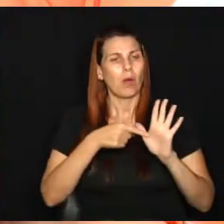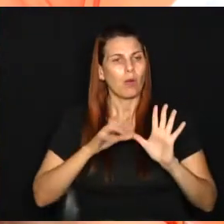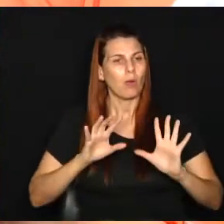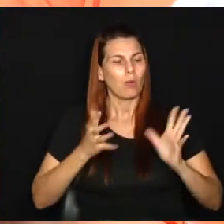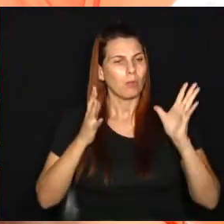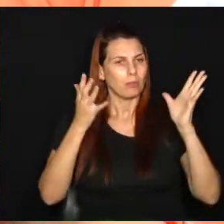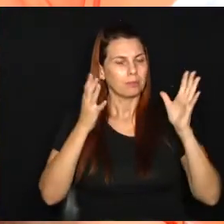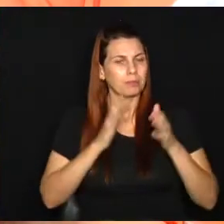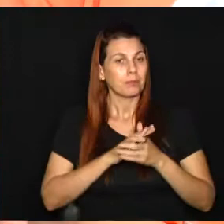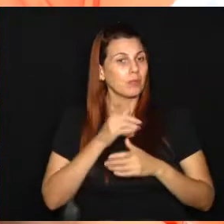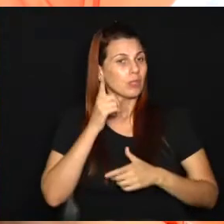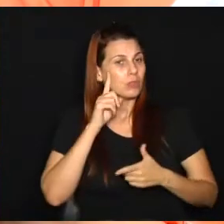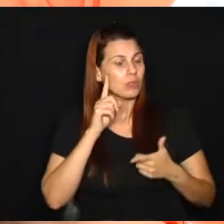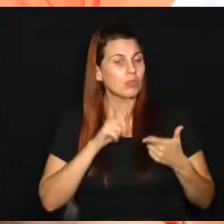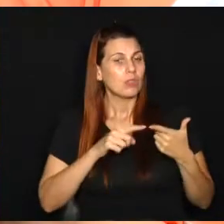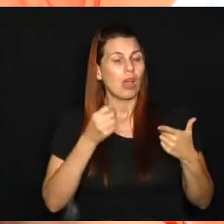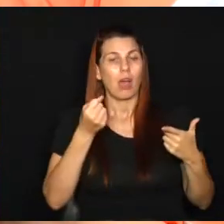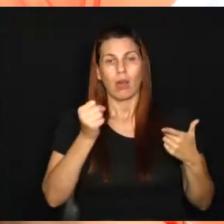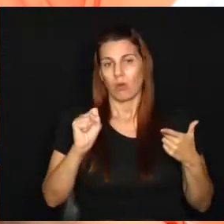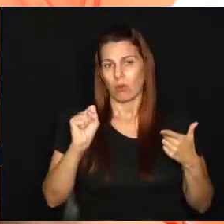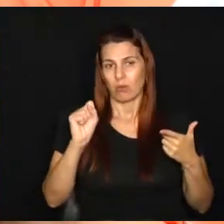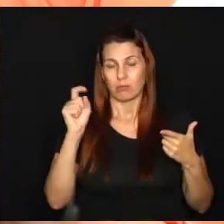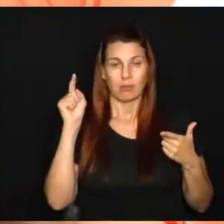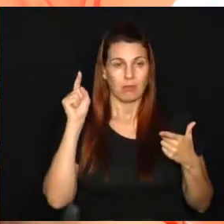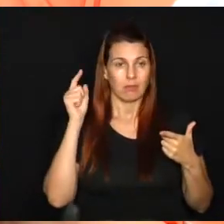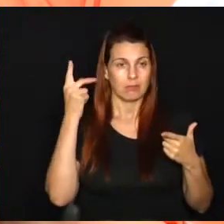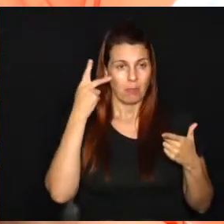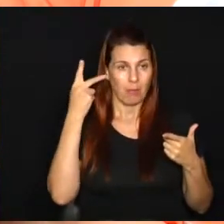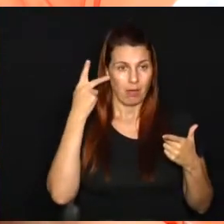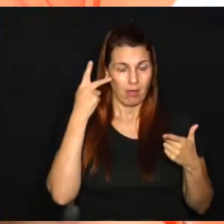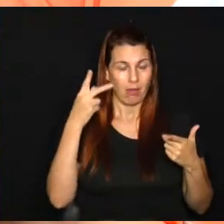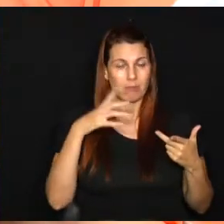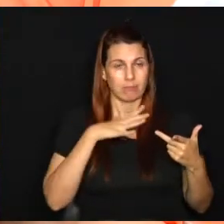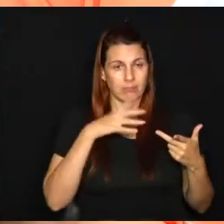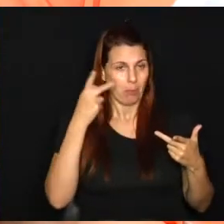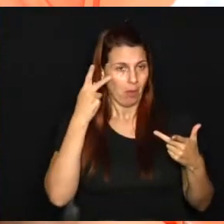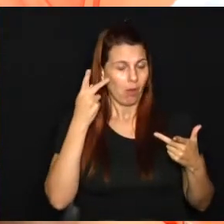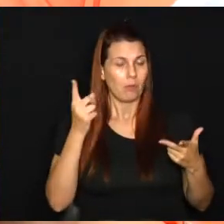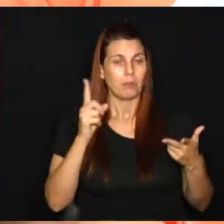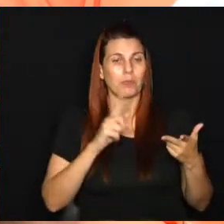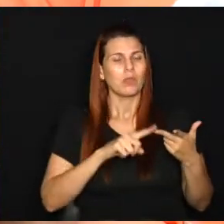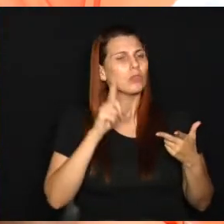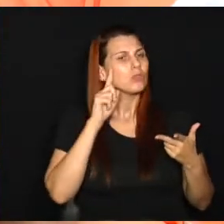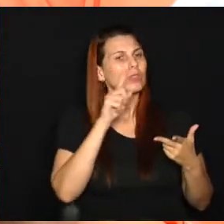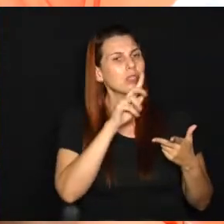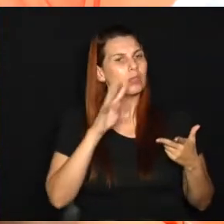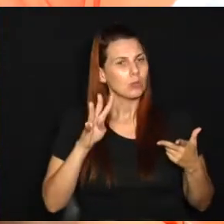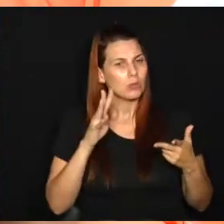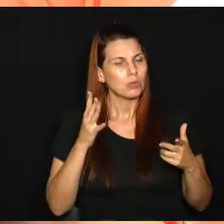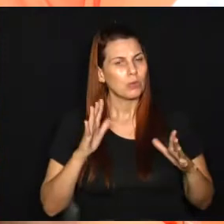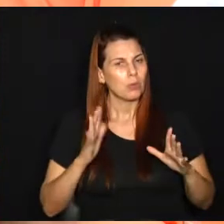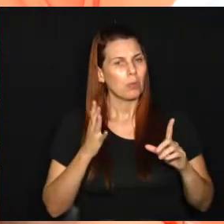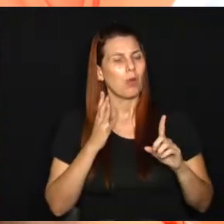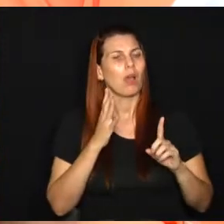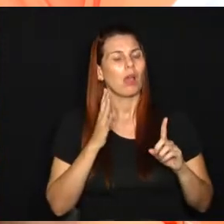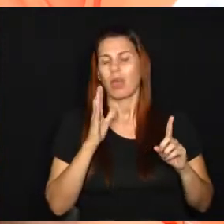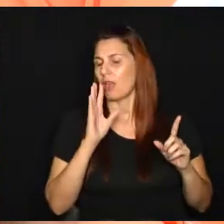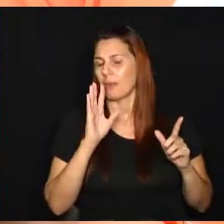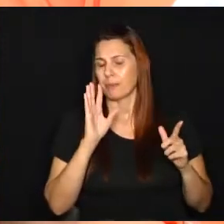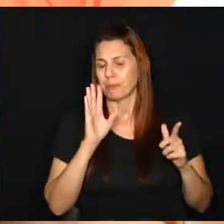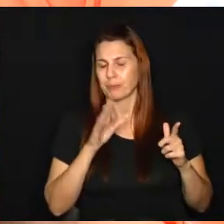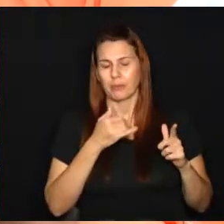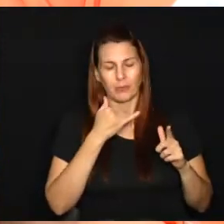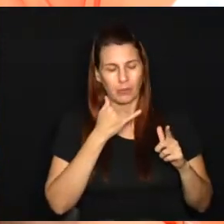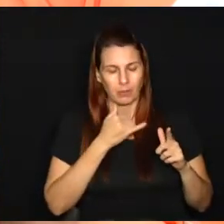comemoração. No dia 8 tem o ato em São Paulo. No dia 14, nós fazemos aí 2 anos do assassinato da nossa querida